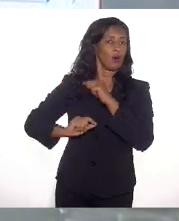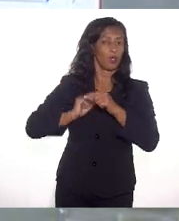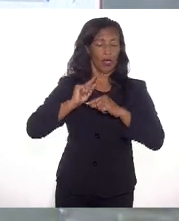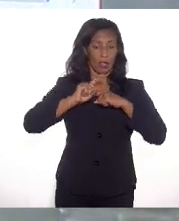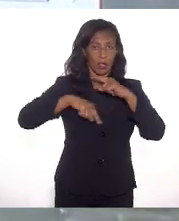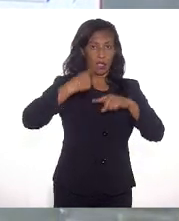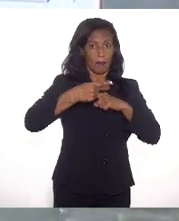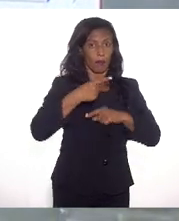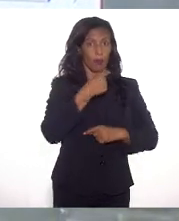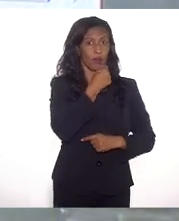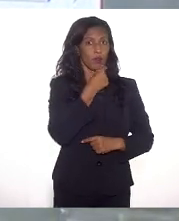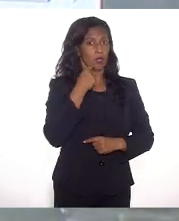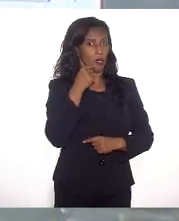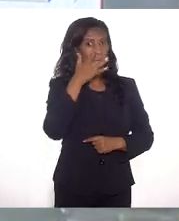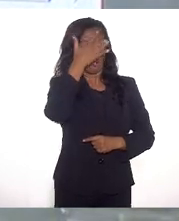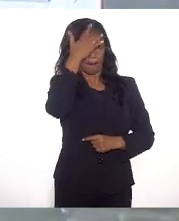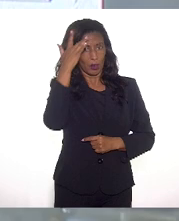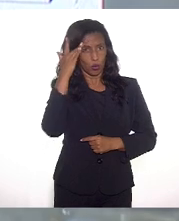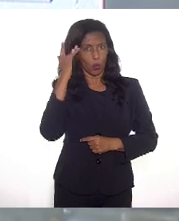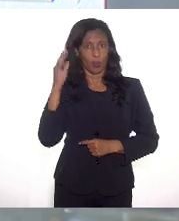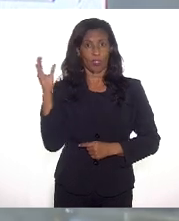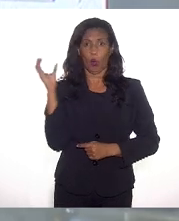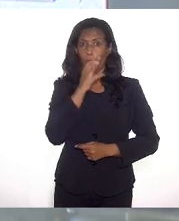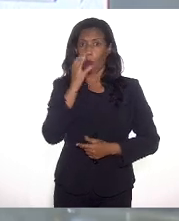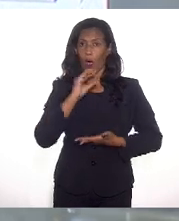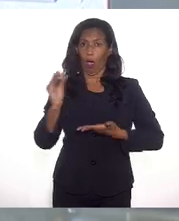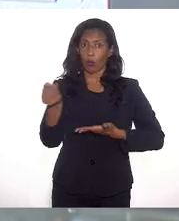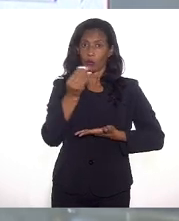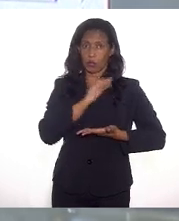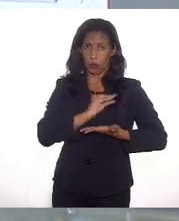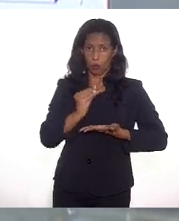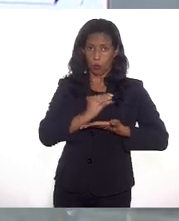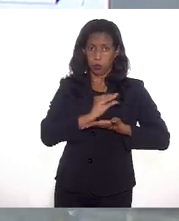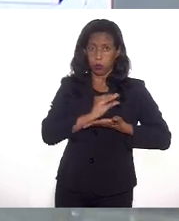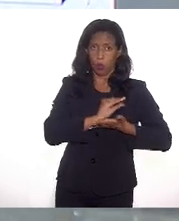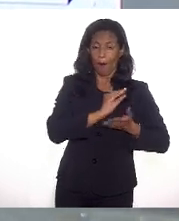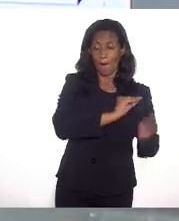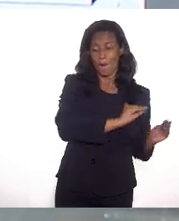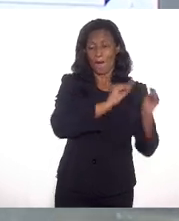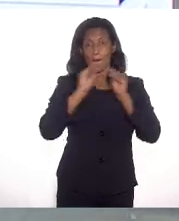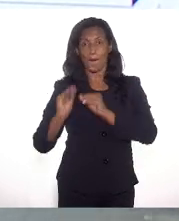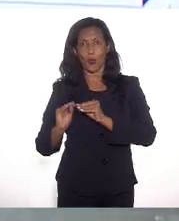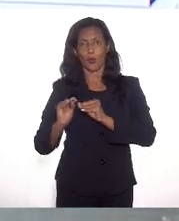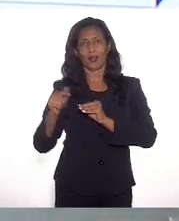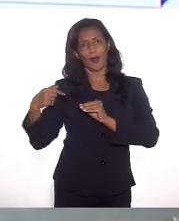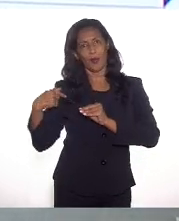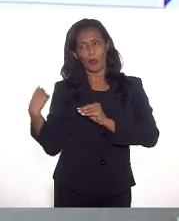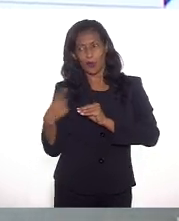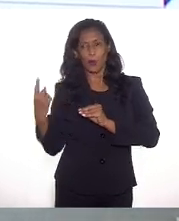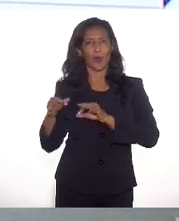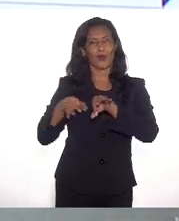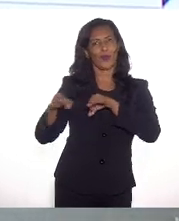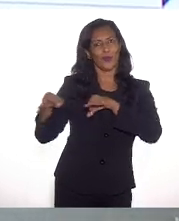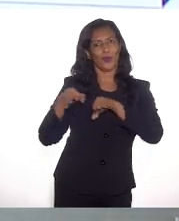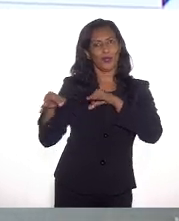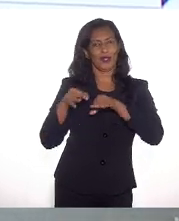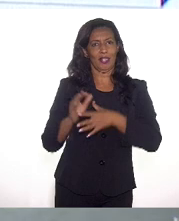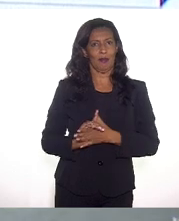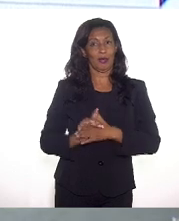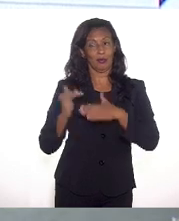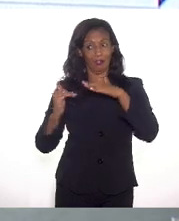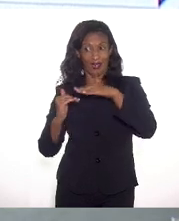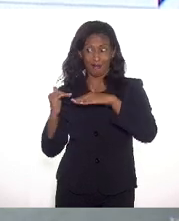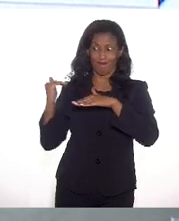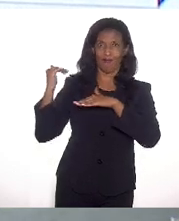aquelas pessoas que estão no auxílio emergencial, muitas delas migrem para o nosso programa. Então, a gente deve ter um